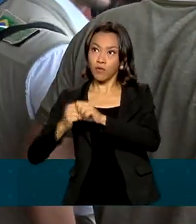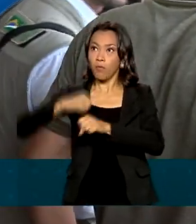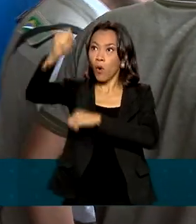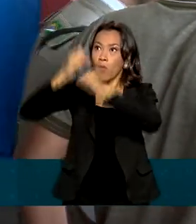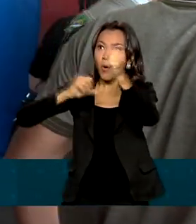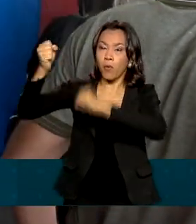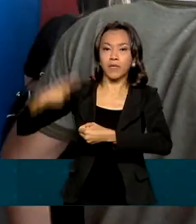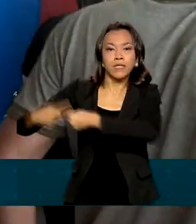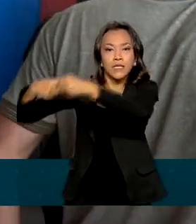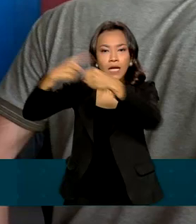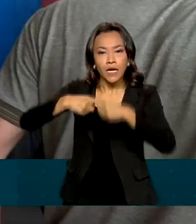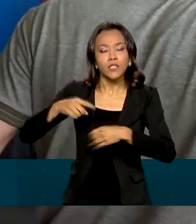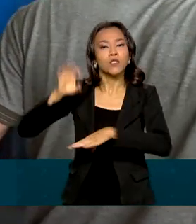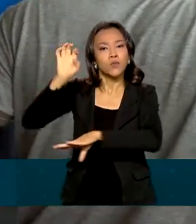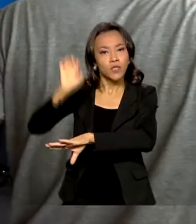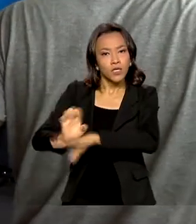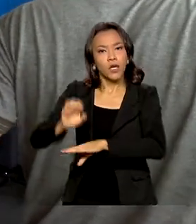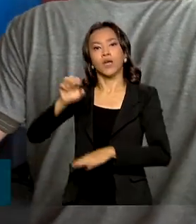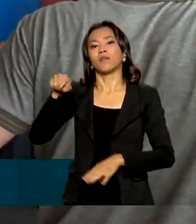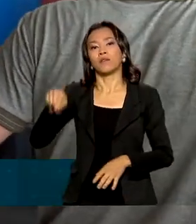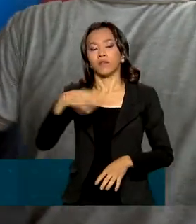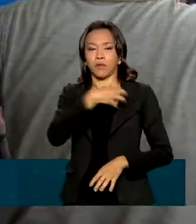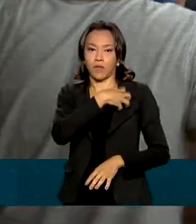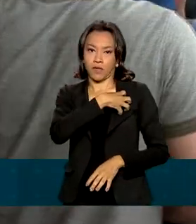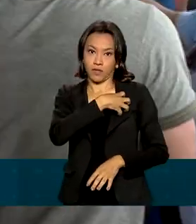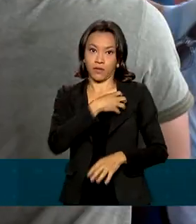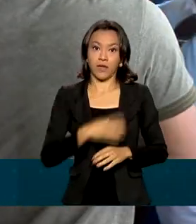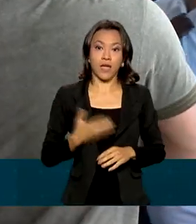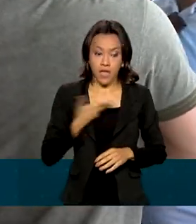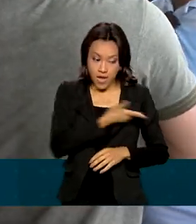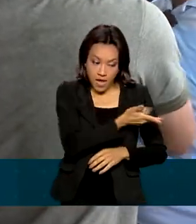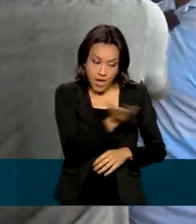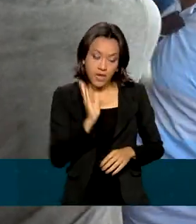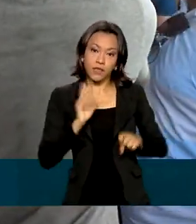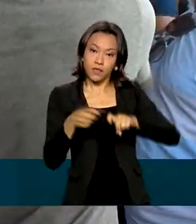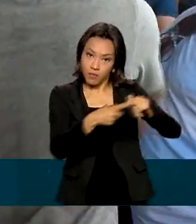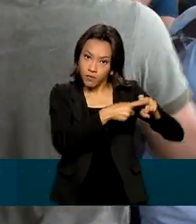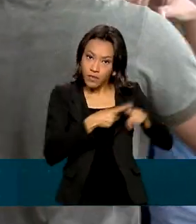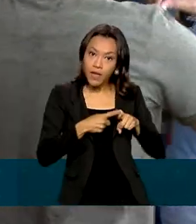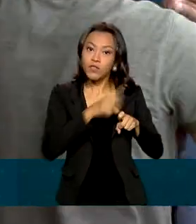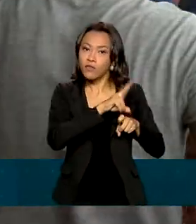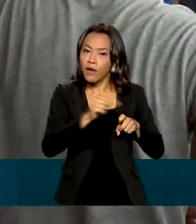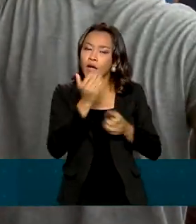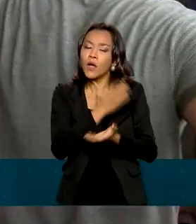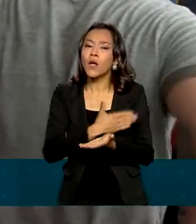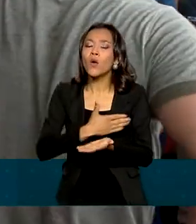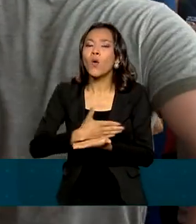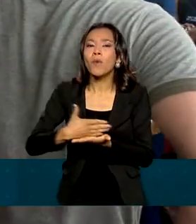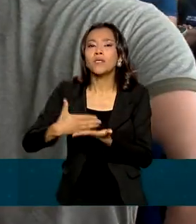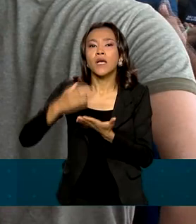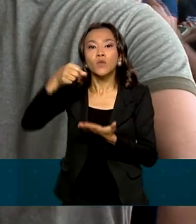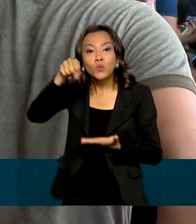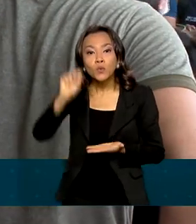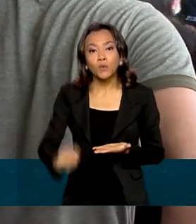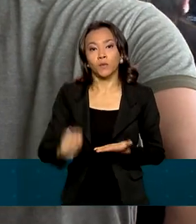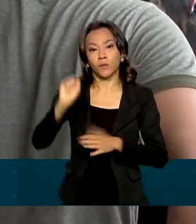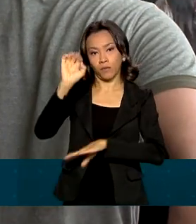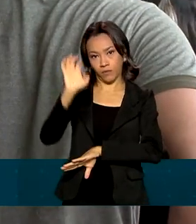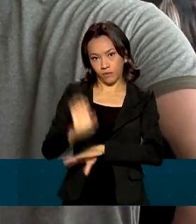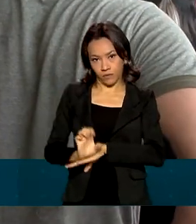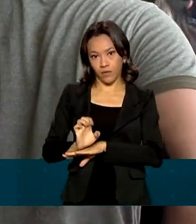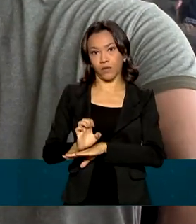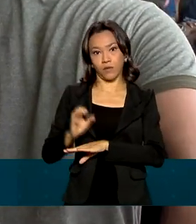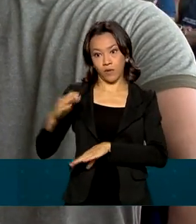emergência e estado de calamidade pública. Esses profissionais vão atuar inicialmente no sul do estado. Segundo